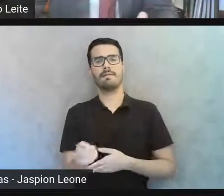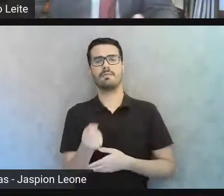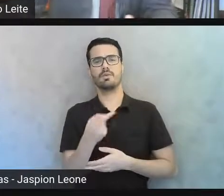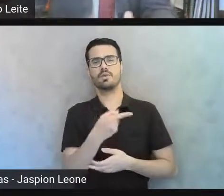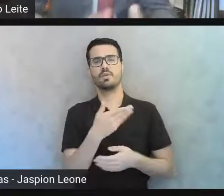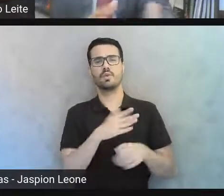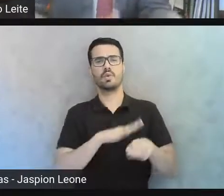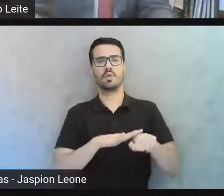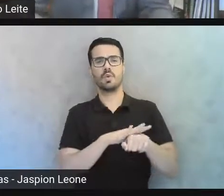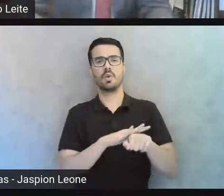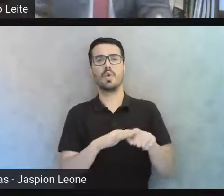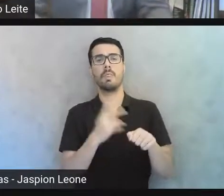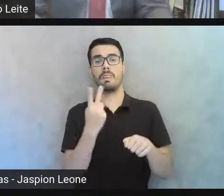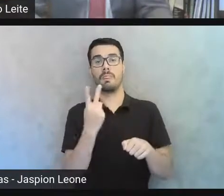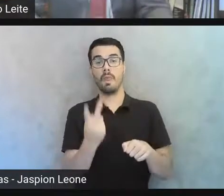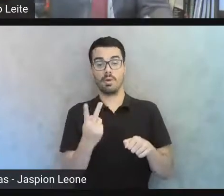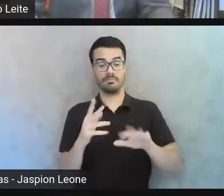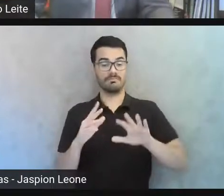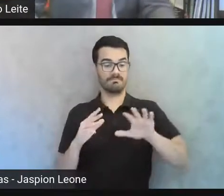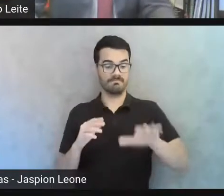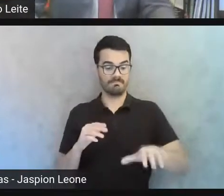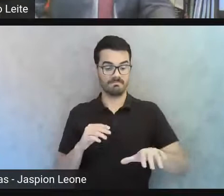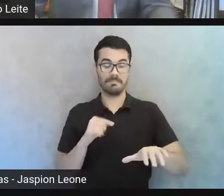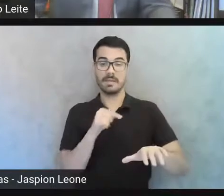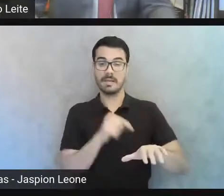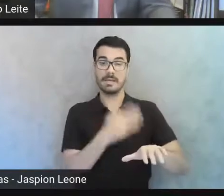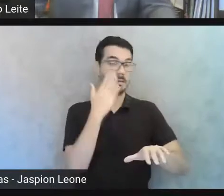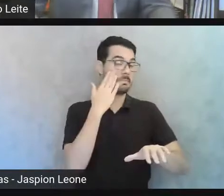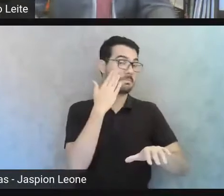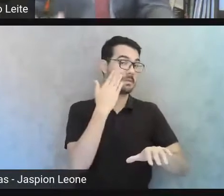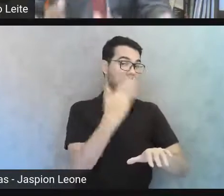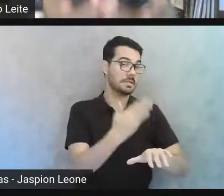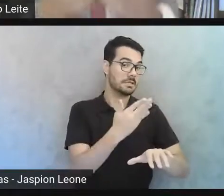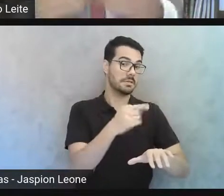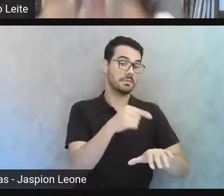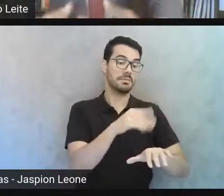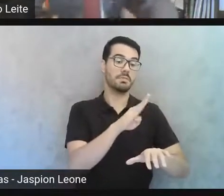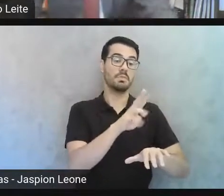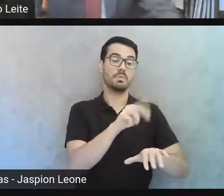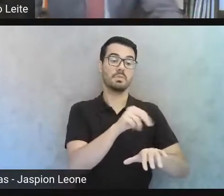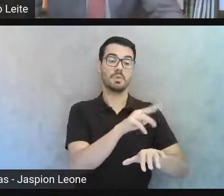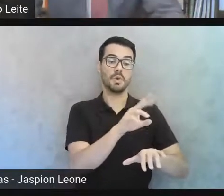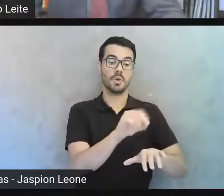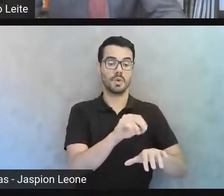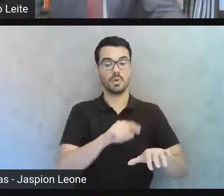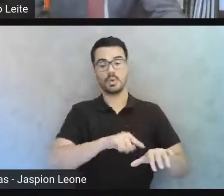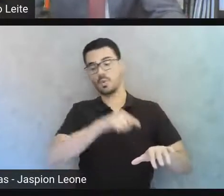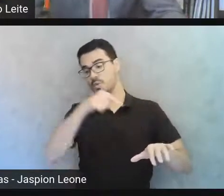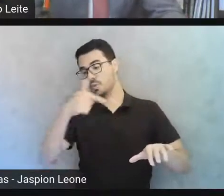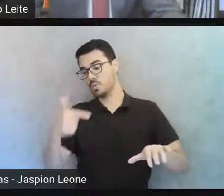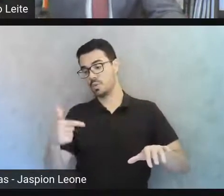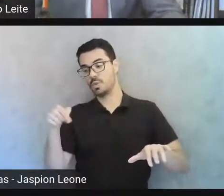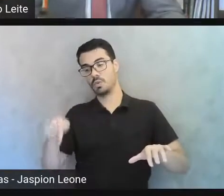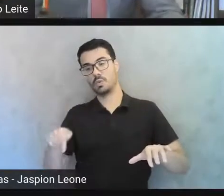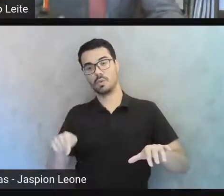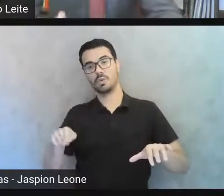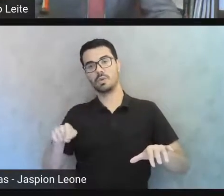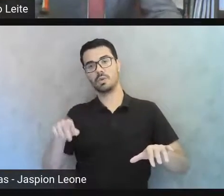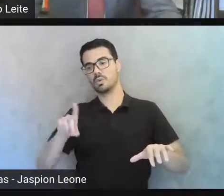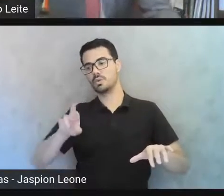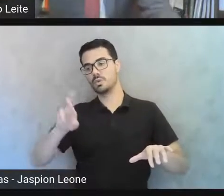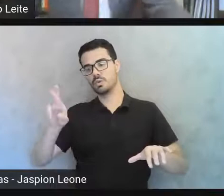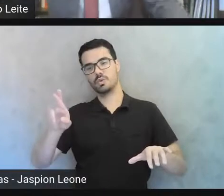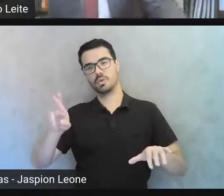em dois momentos. O primeiro momento, então, com a apresentação do Dr. Bruno, e em seguida com o Dr. Bruno